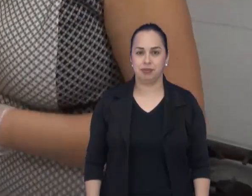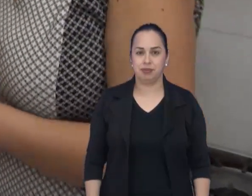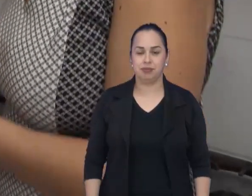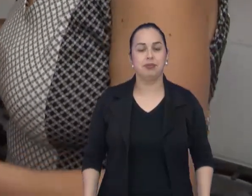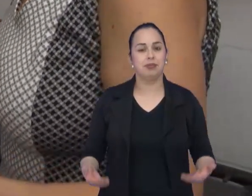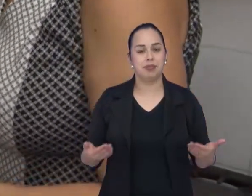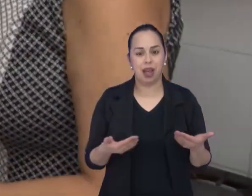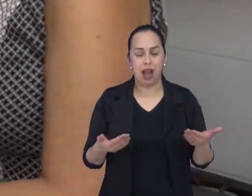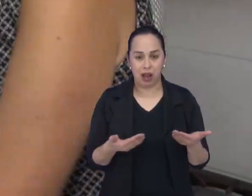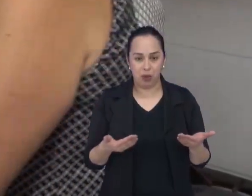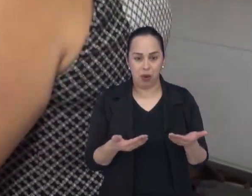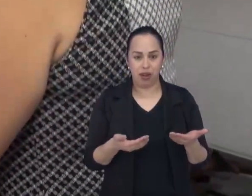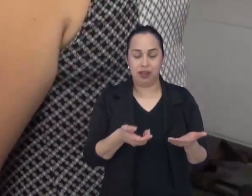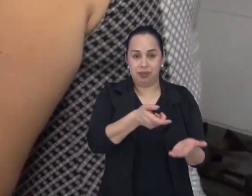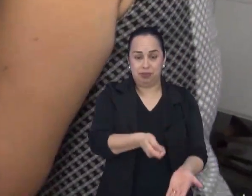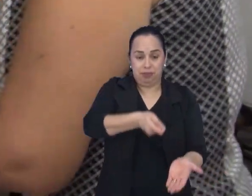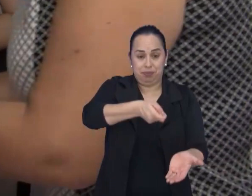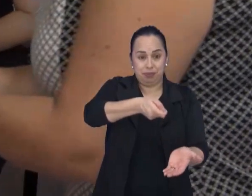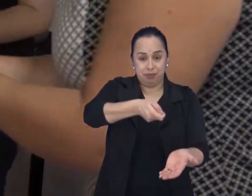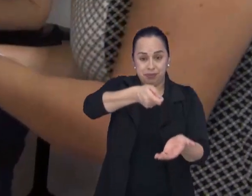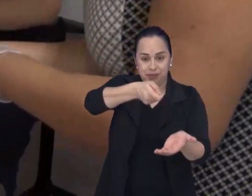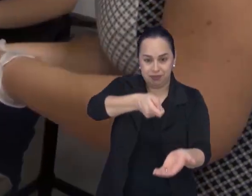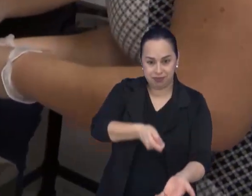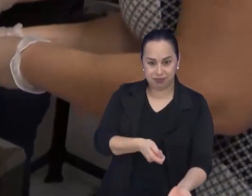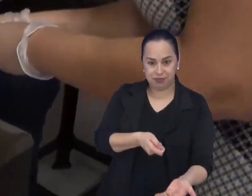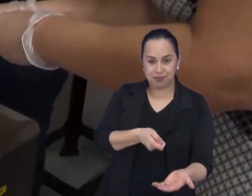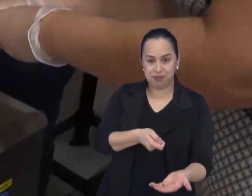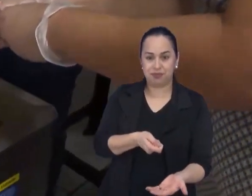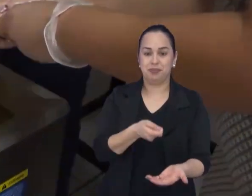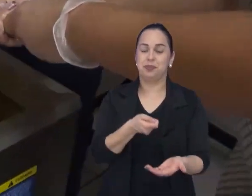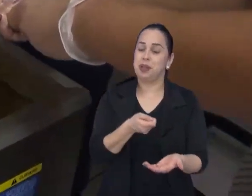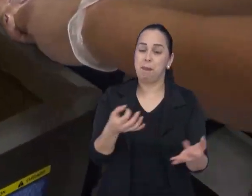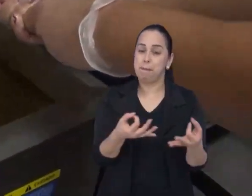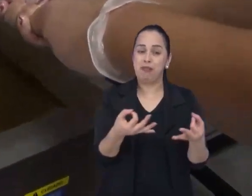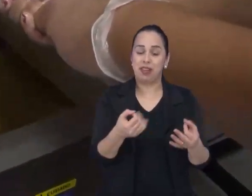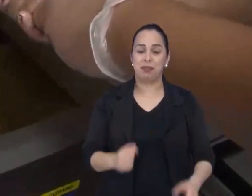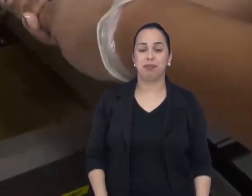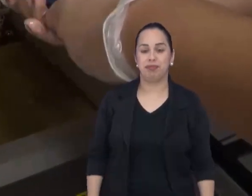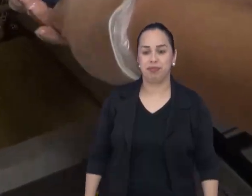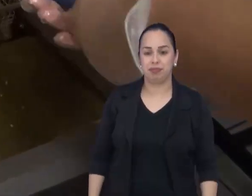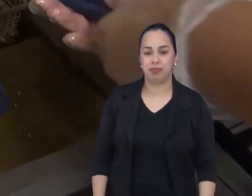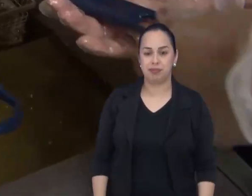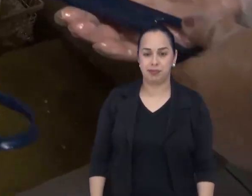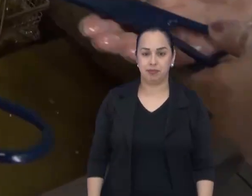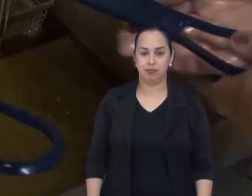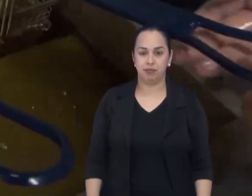Agora é só abaixar, dá uma levantadinha para sair daqui e abaixa. Isso, perfeito.